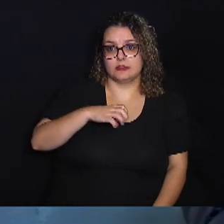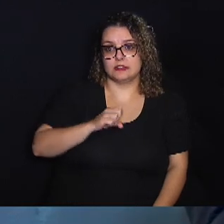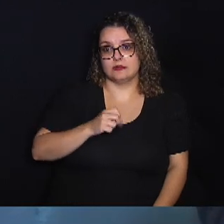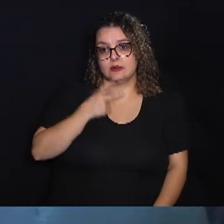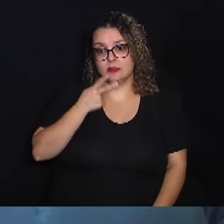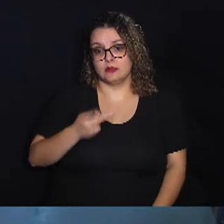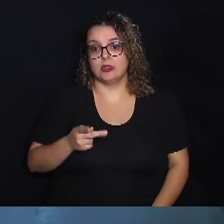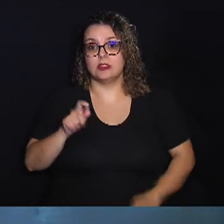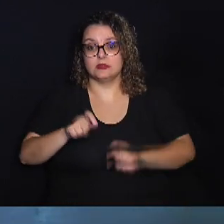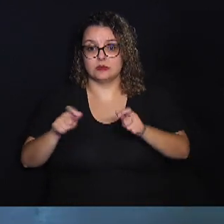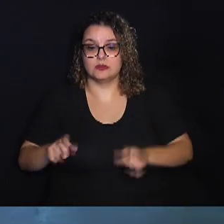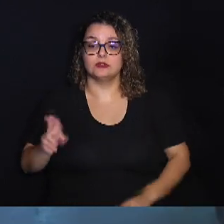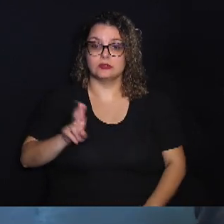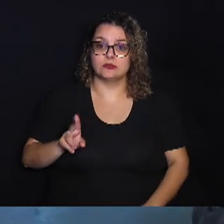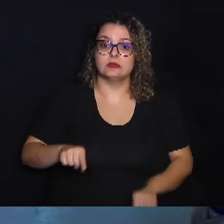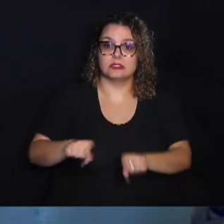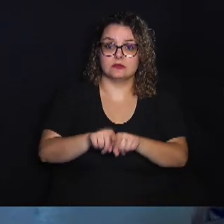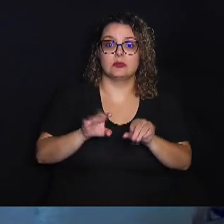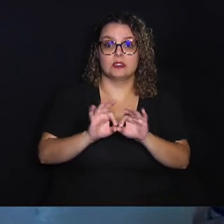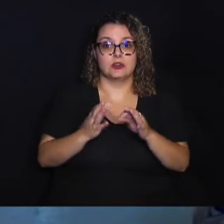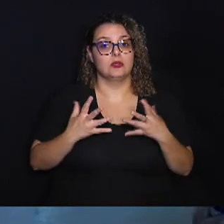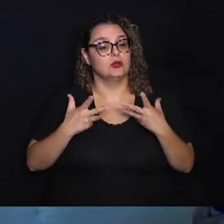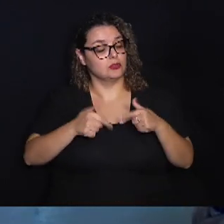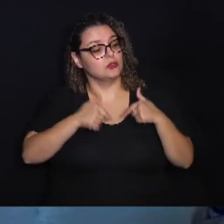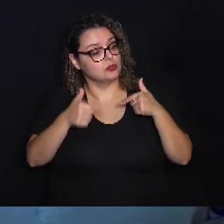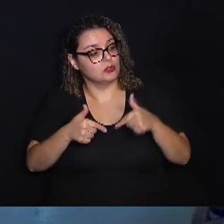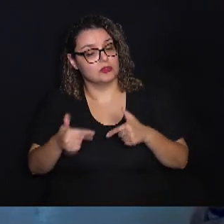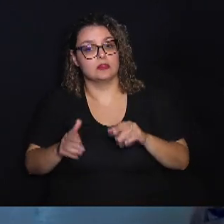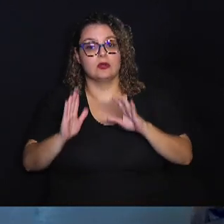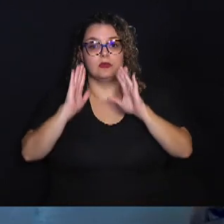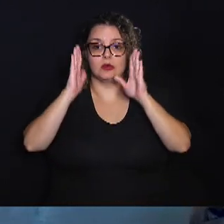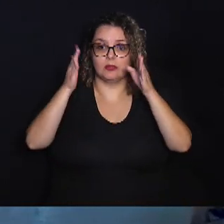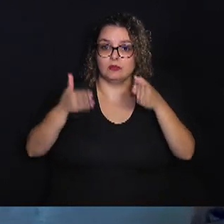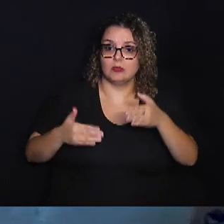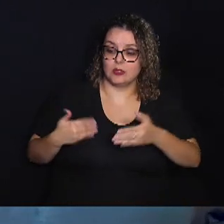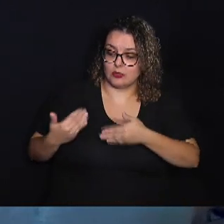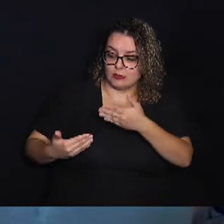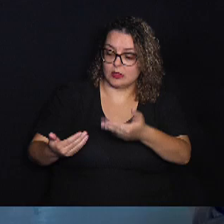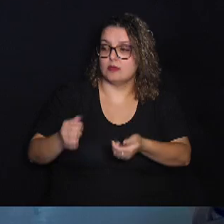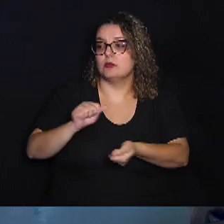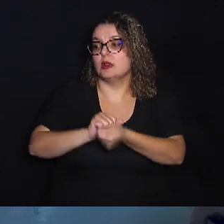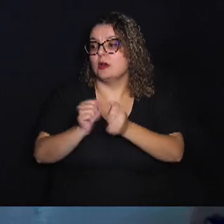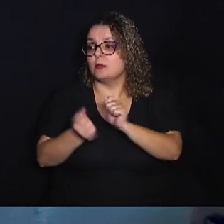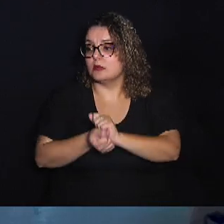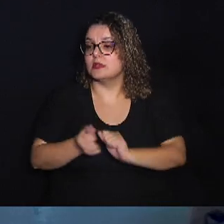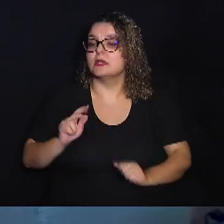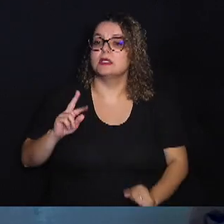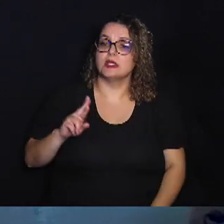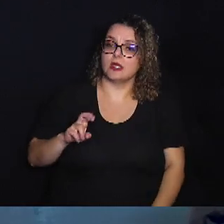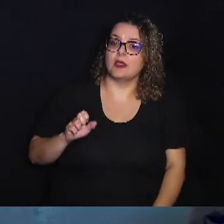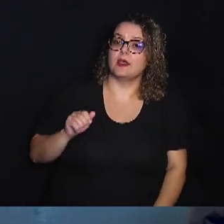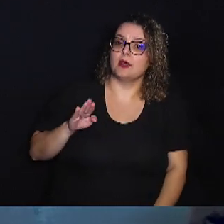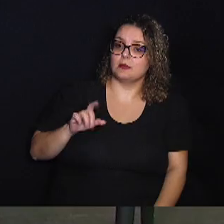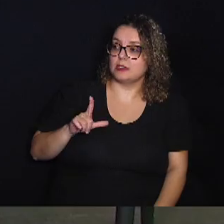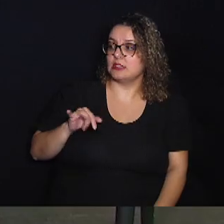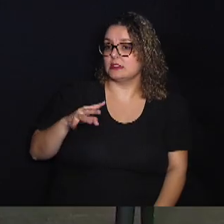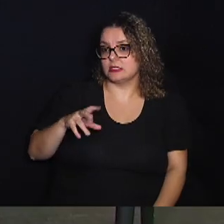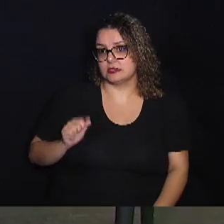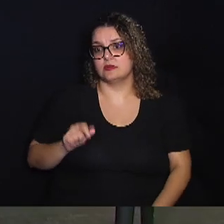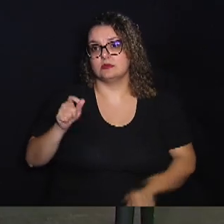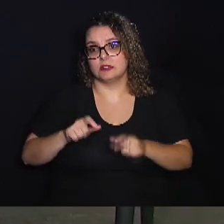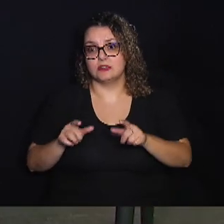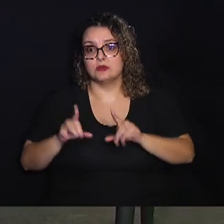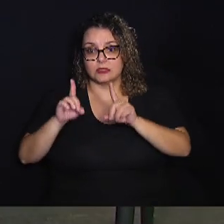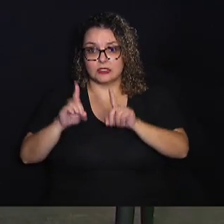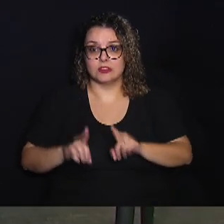famílias. E todo o nosso trabalho é voltado para o processo de habilitação e reabilitação da pessoa com deficiência. Trabalhando